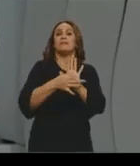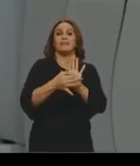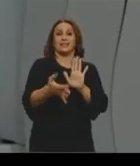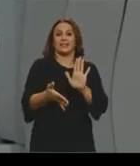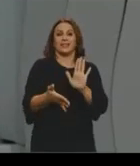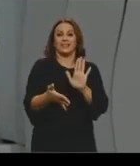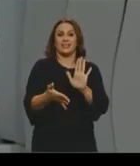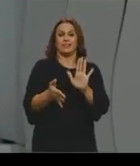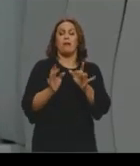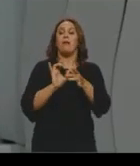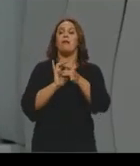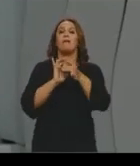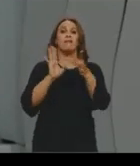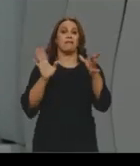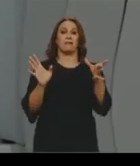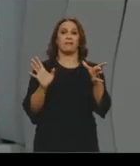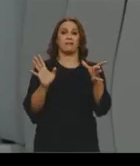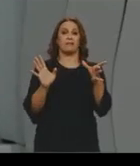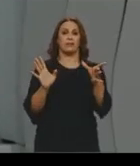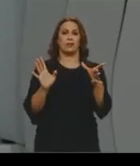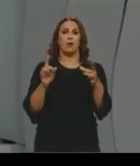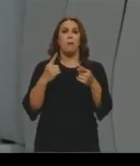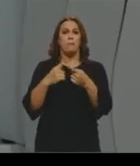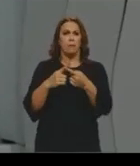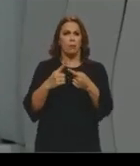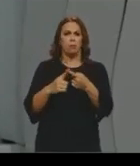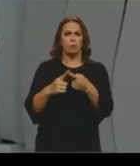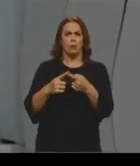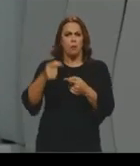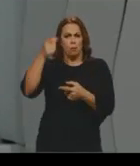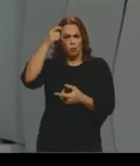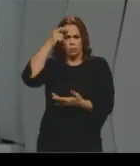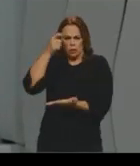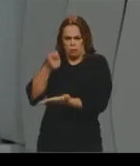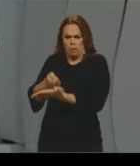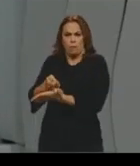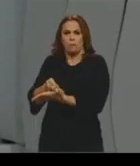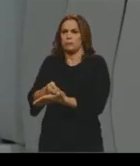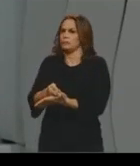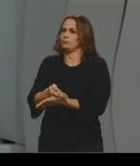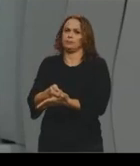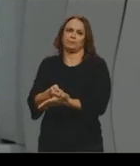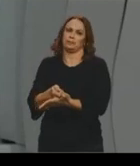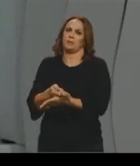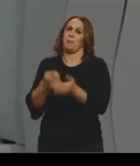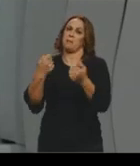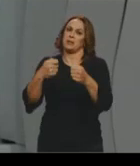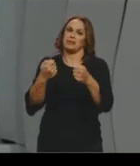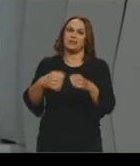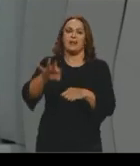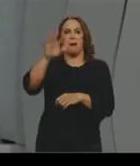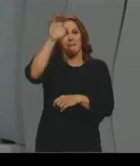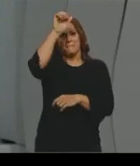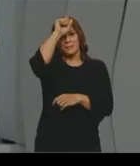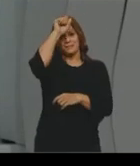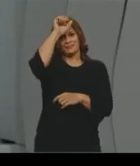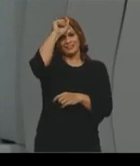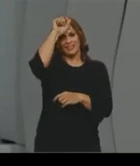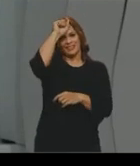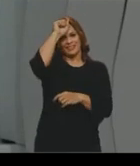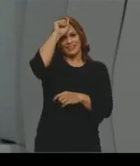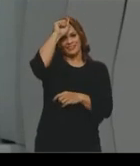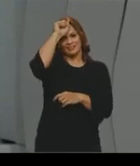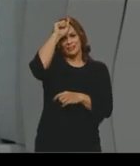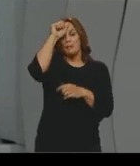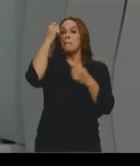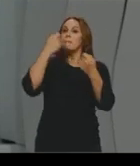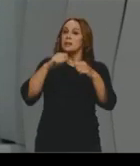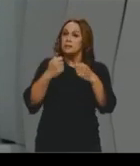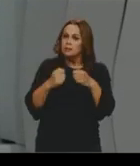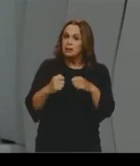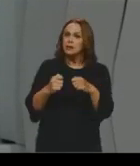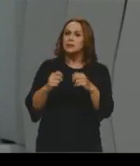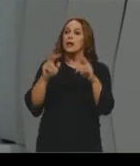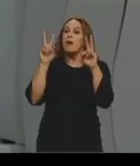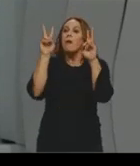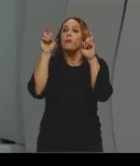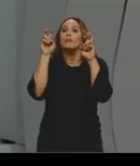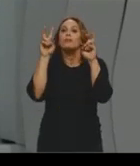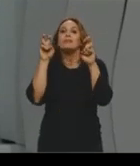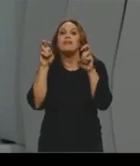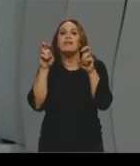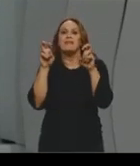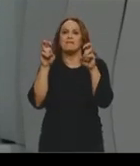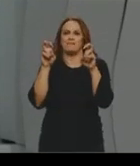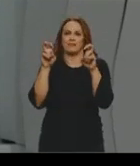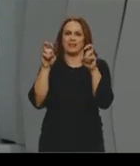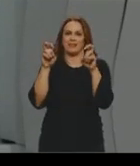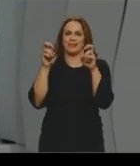gente não consegue impor uma consciência, ela vem do aprendizado. Mas a gente não tem aprendizado se a gente não tocar no assunto. Então, eu costumo